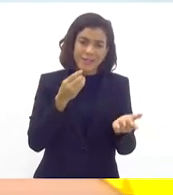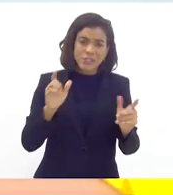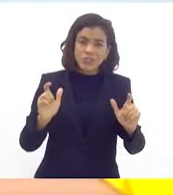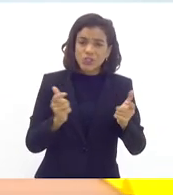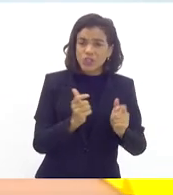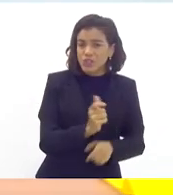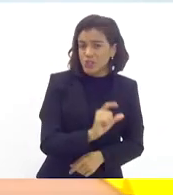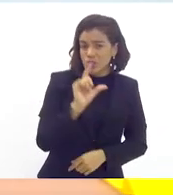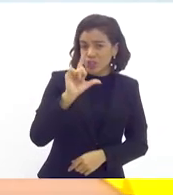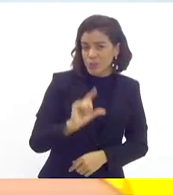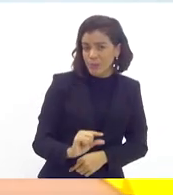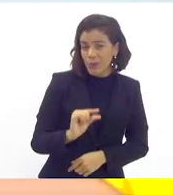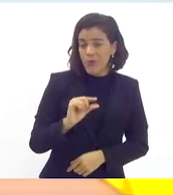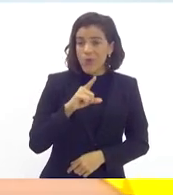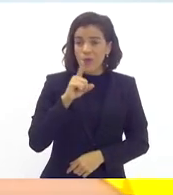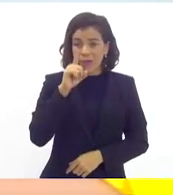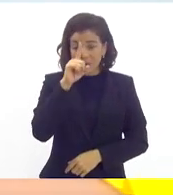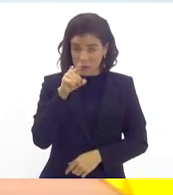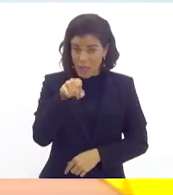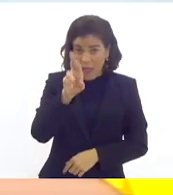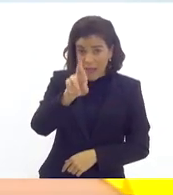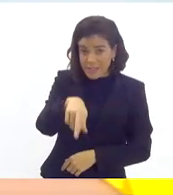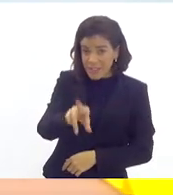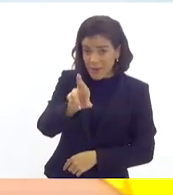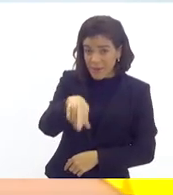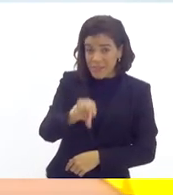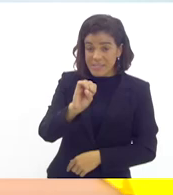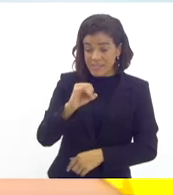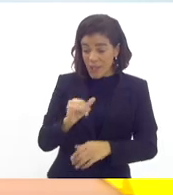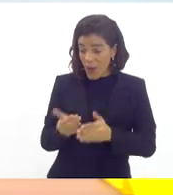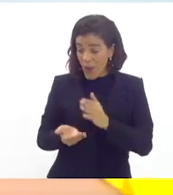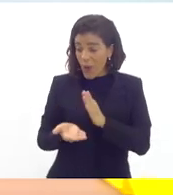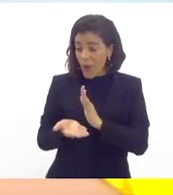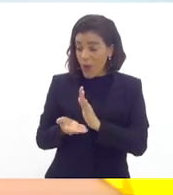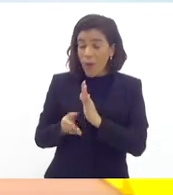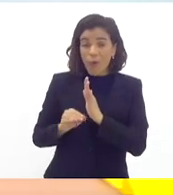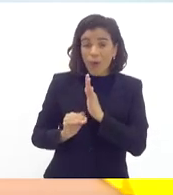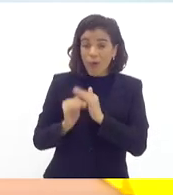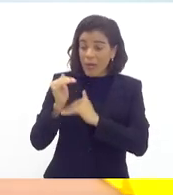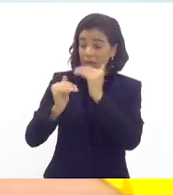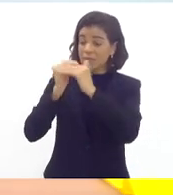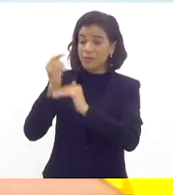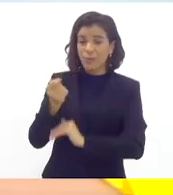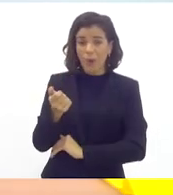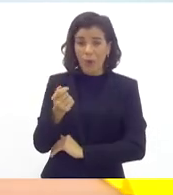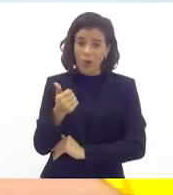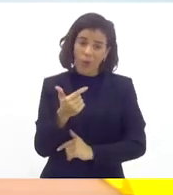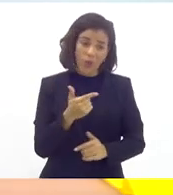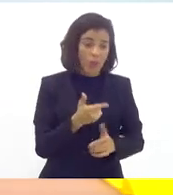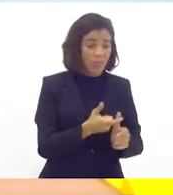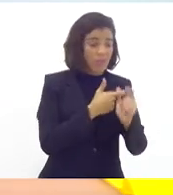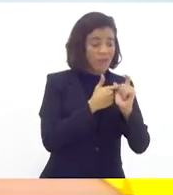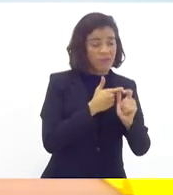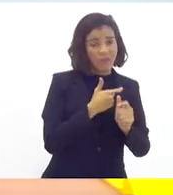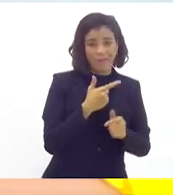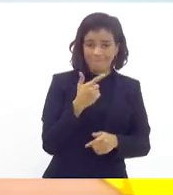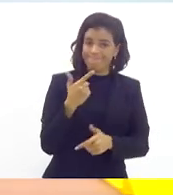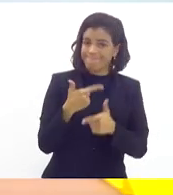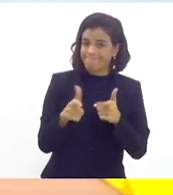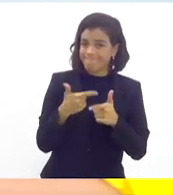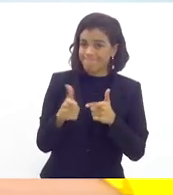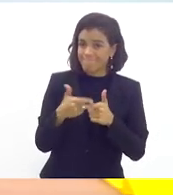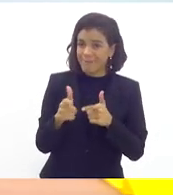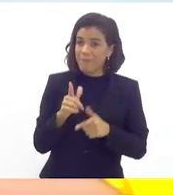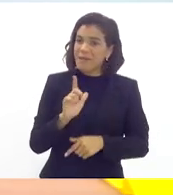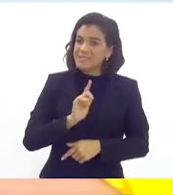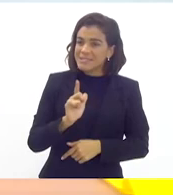risco de insolvência. O senhor tem razão. Se eu cresço pouco e eu tenho um juro alto na minha dívida, eu tenho um problema. Só que ela tem um duplo efeito, esse que é o ponto